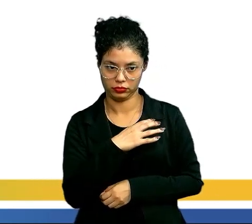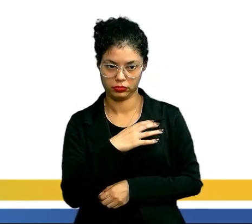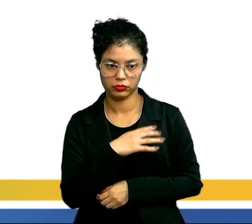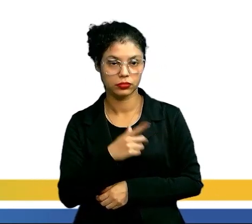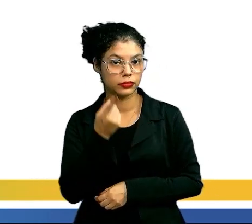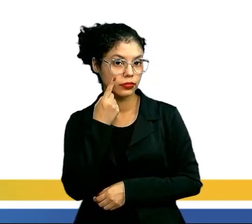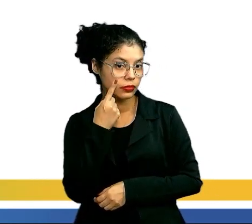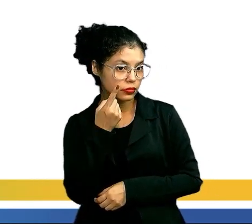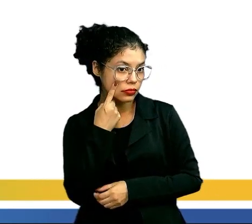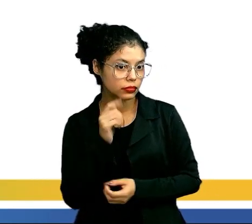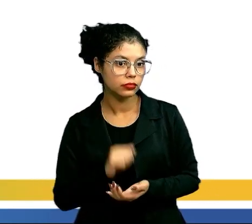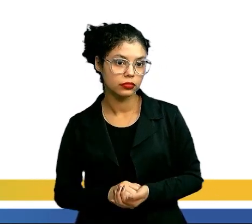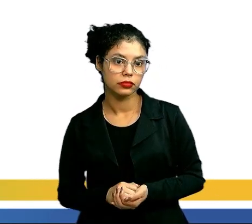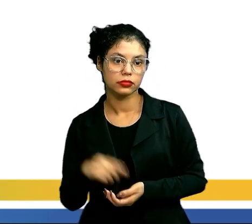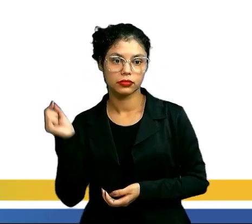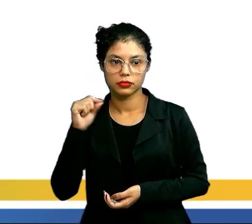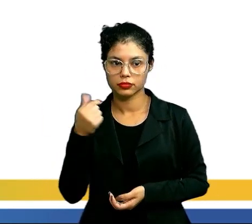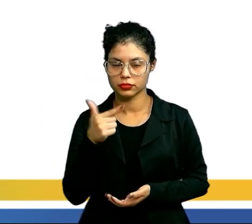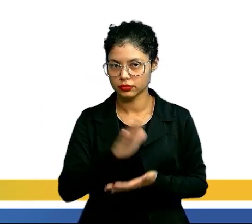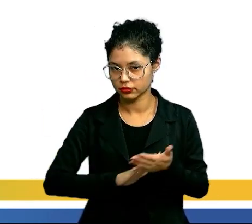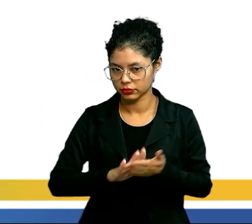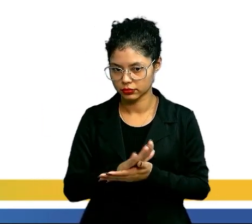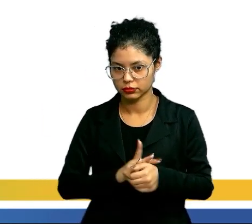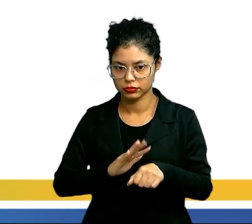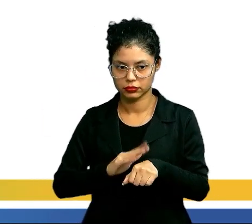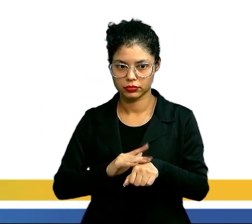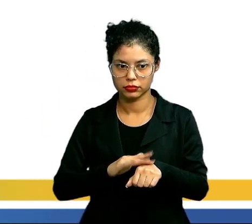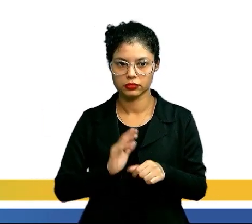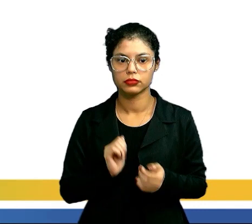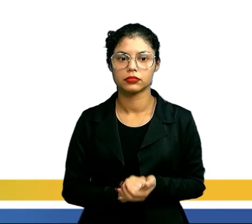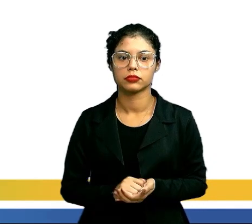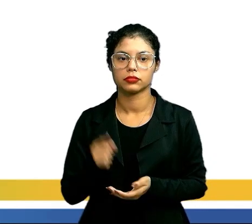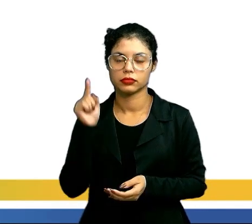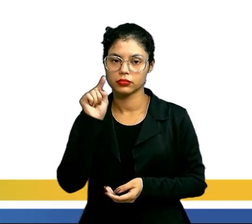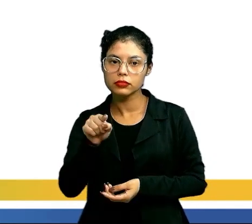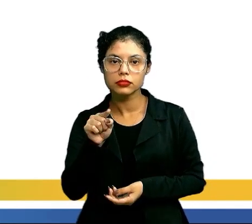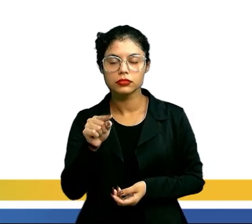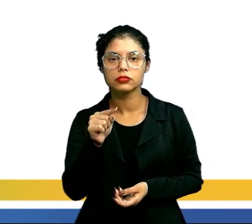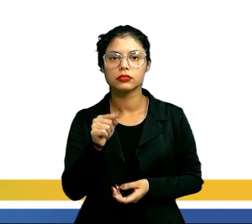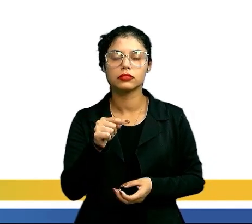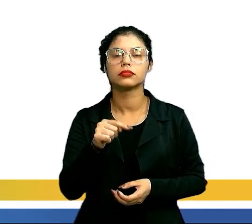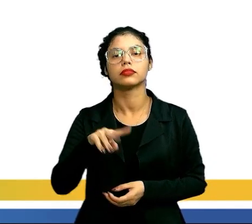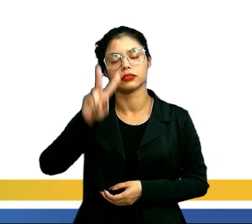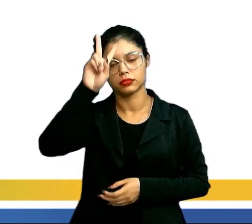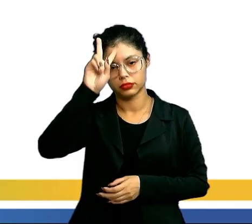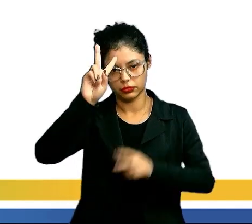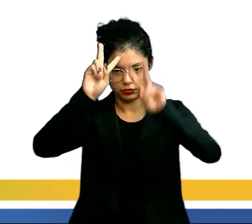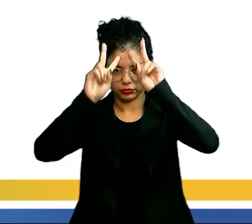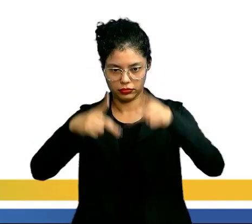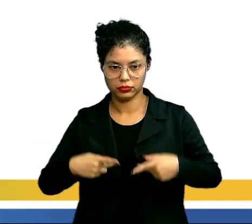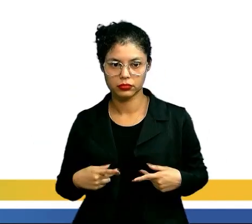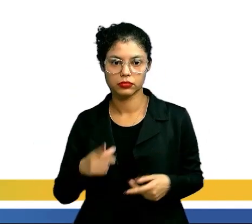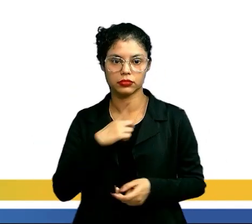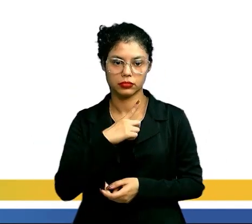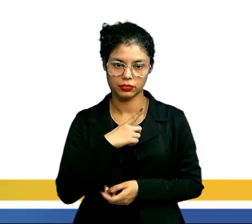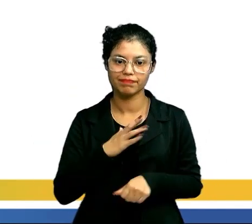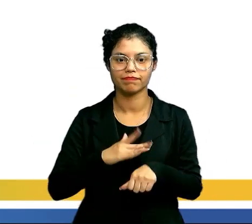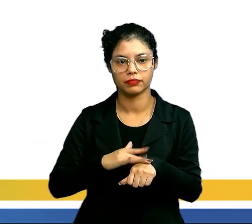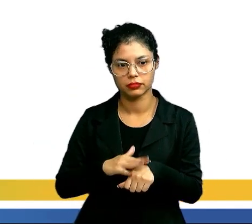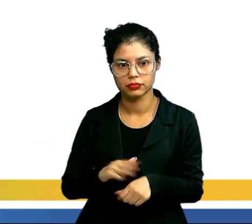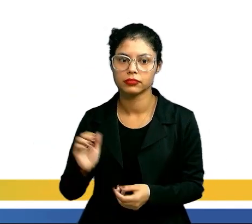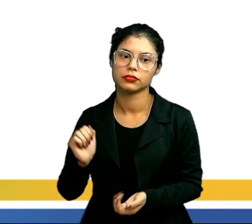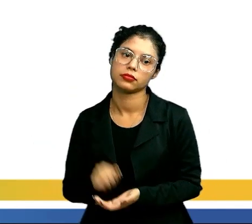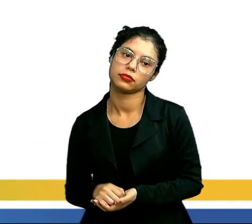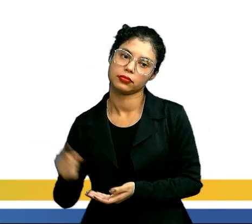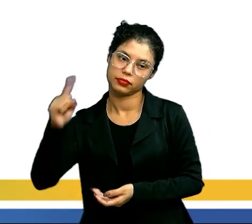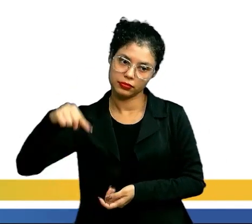e olha só, esse mosquito que não tem doença nenhuma, ele pica esse ser humano, né, que está infectado. Então, o ser